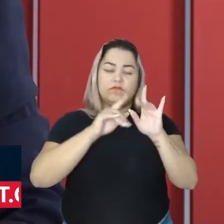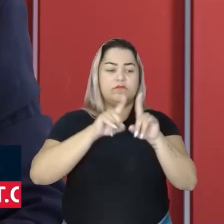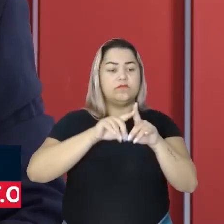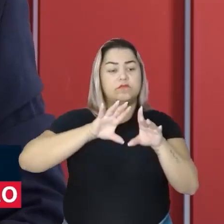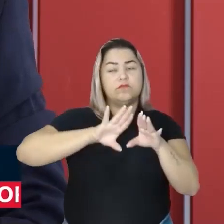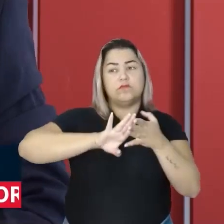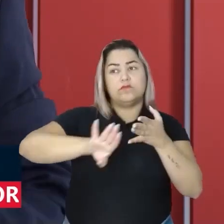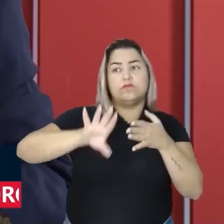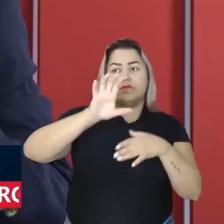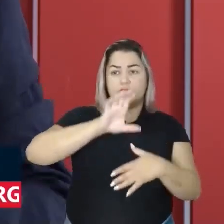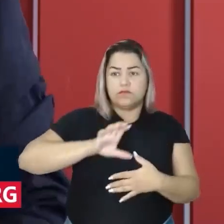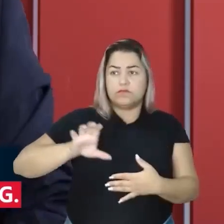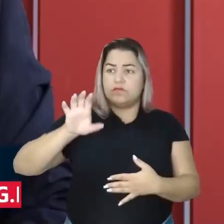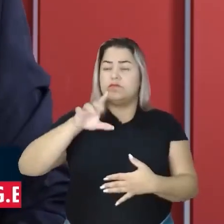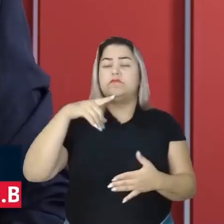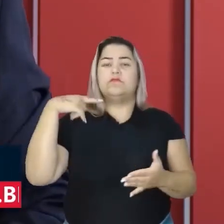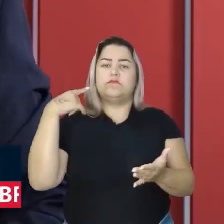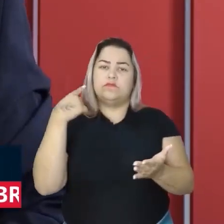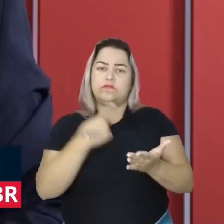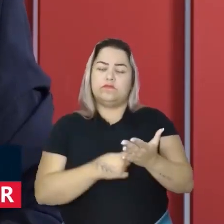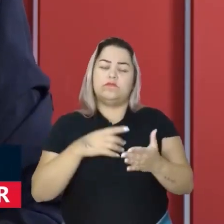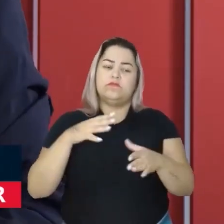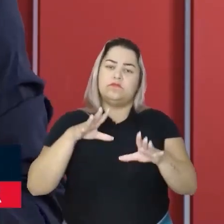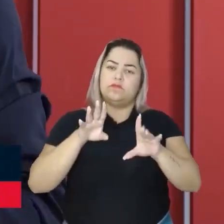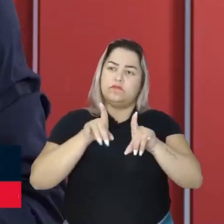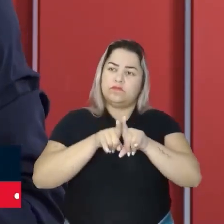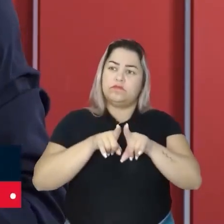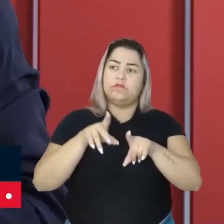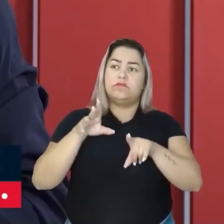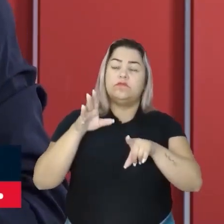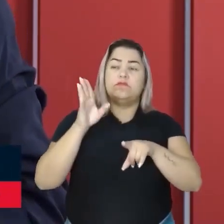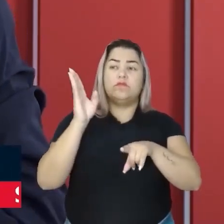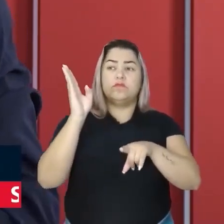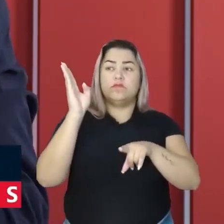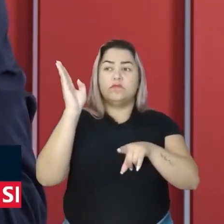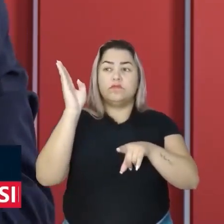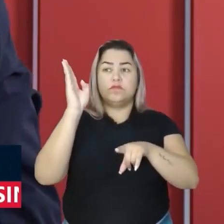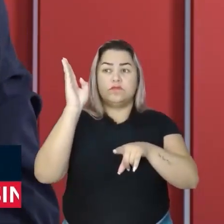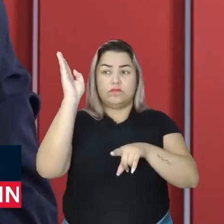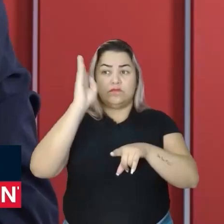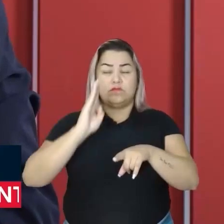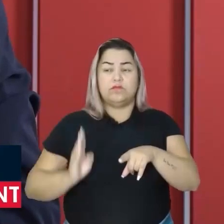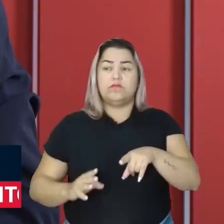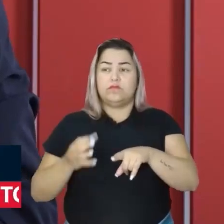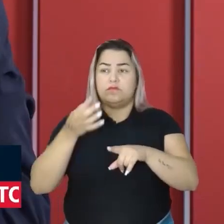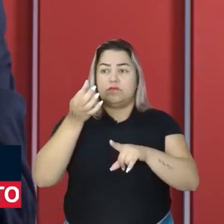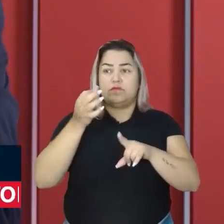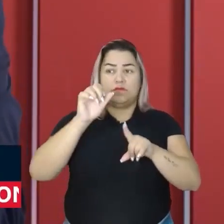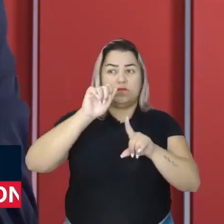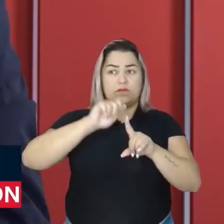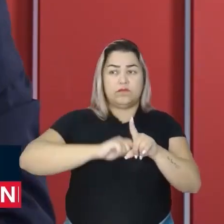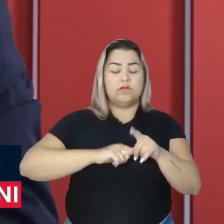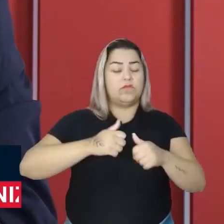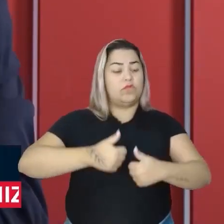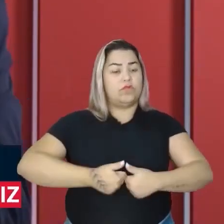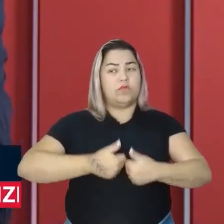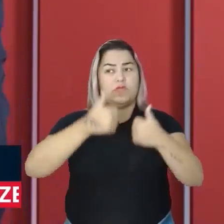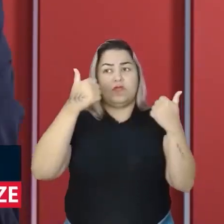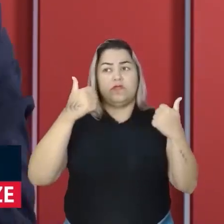mapa da fome, afirmar como nação. Então, eu quero dizer assim, olha, esses 6 meses, eles são de uma qualidade, de